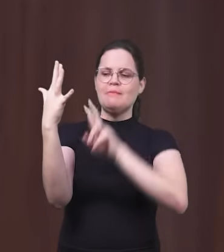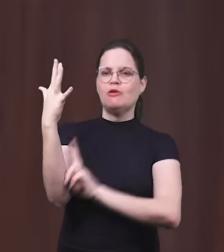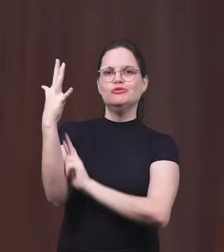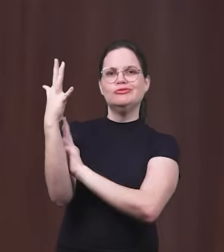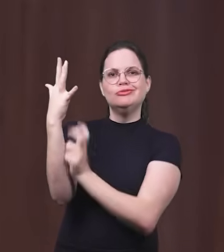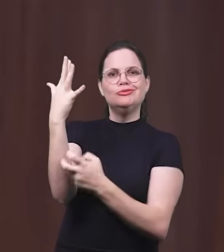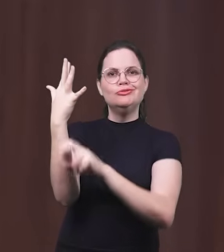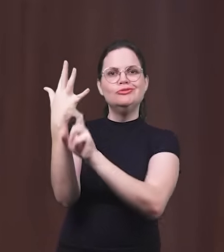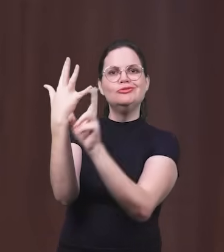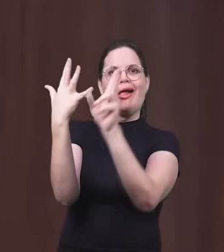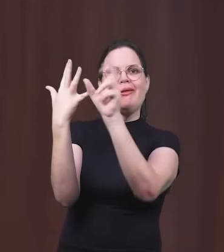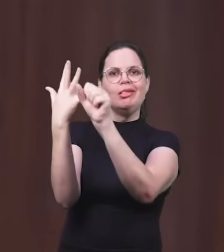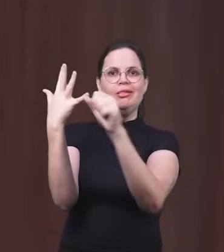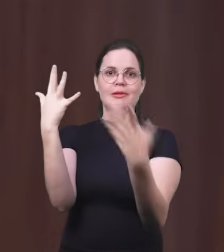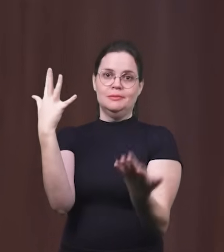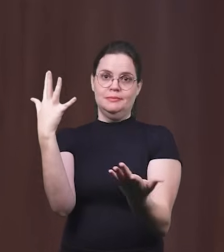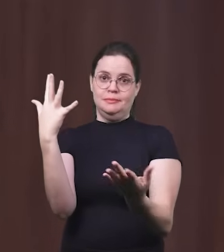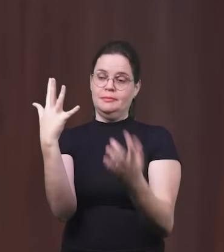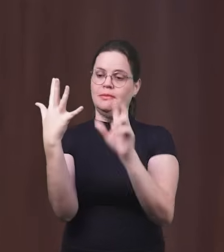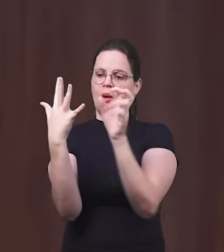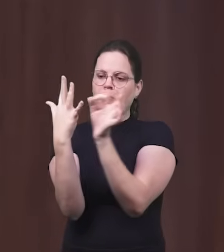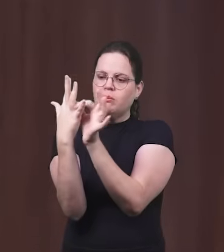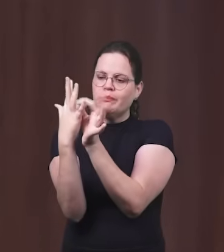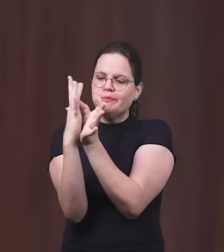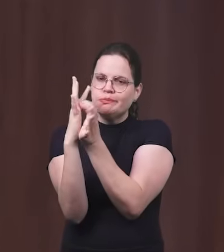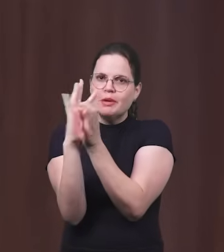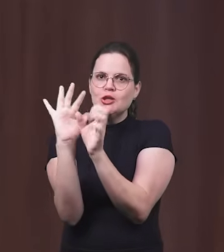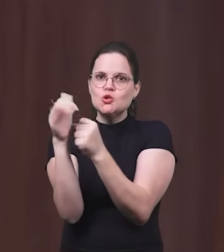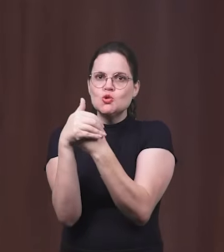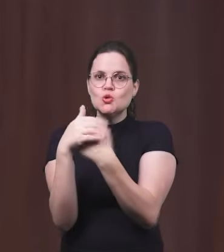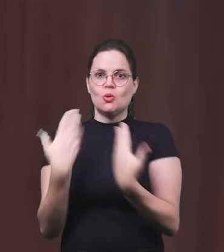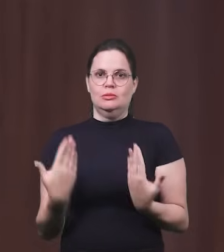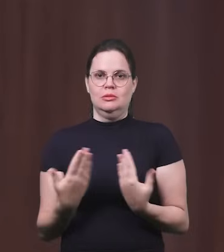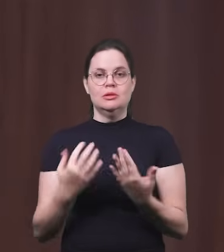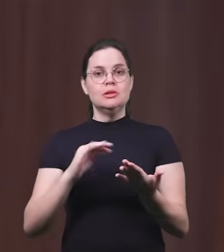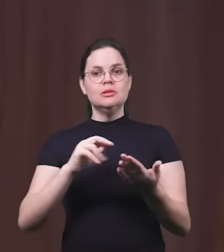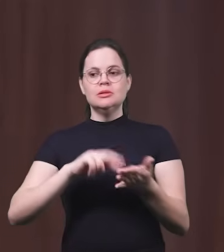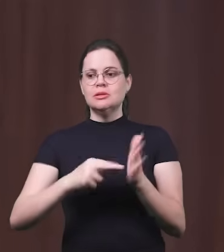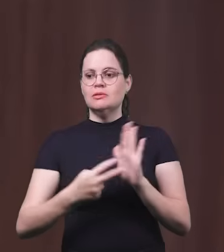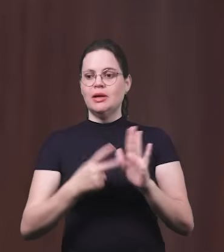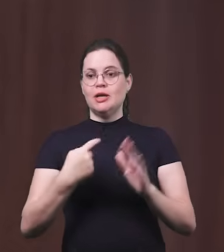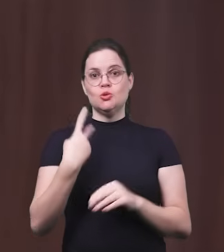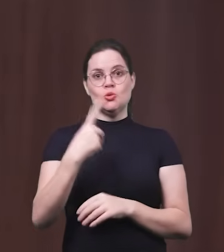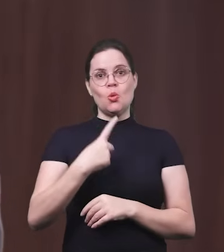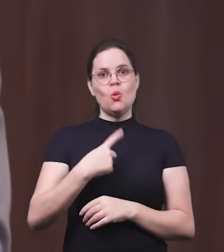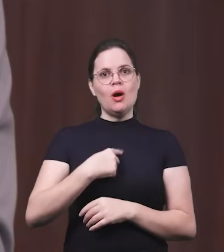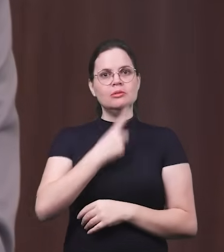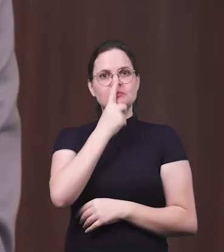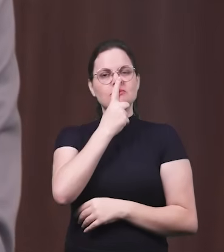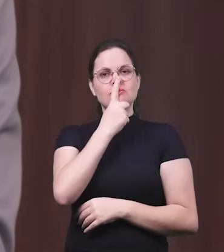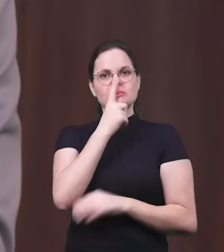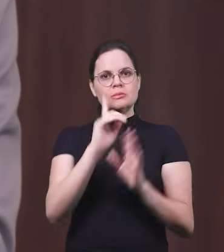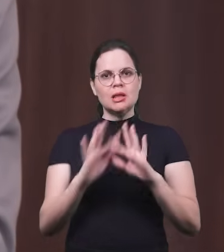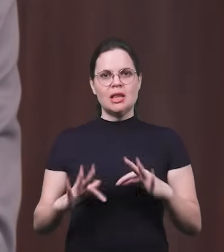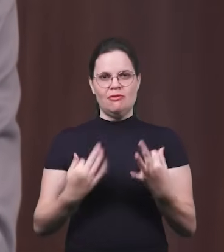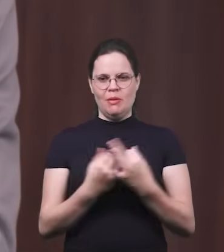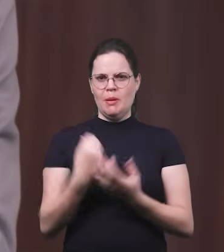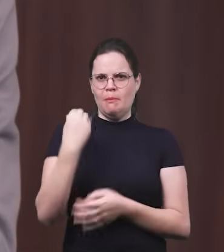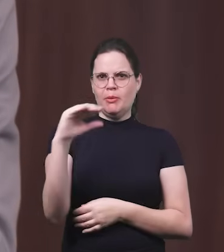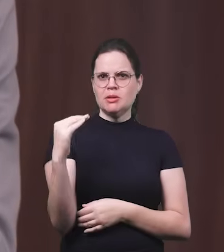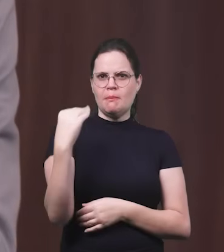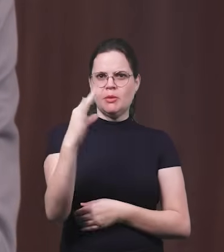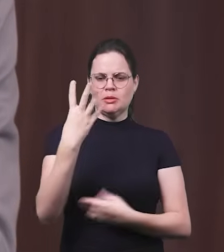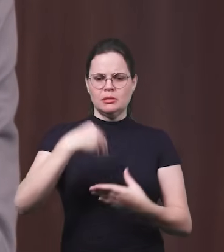expõem demais as famílias, como o Felipe falou, nas redes sociais, a intimidade da família. E às vezes até uma criança que foi uma